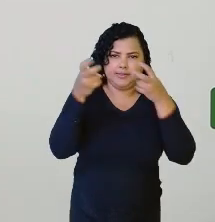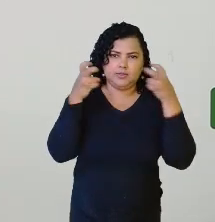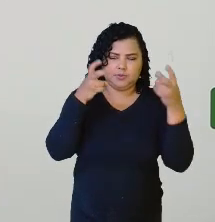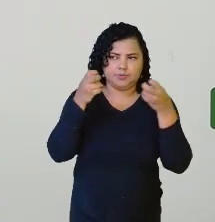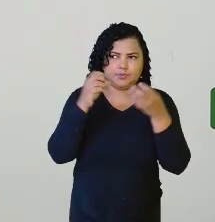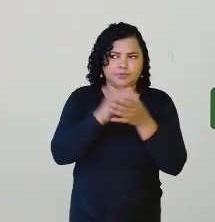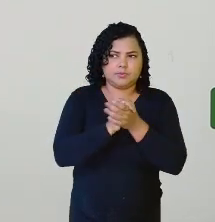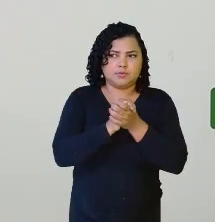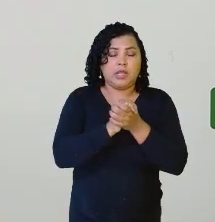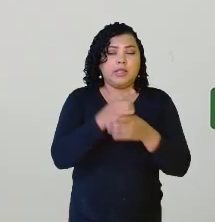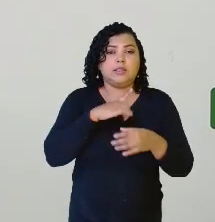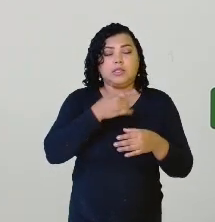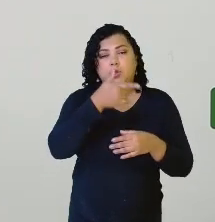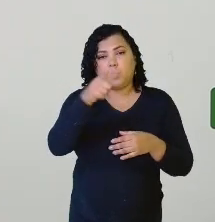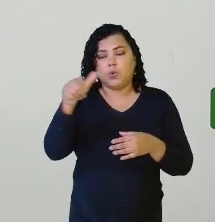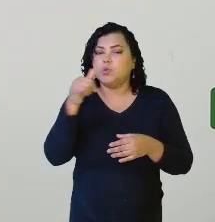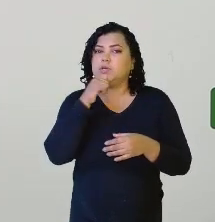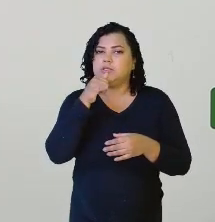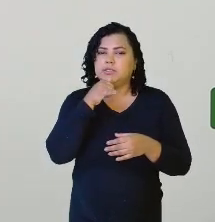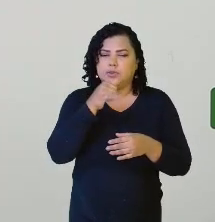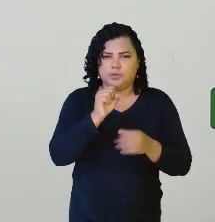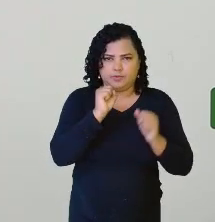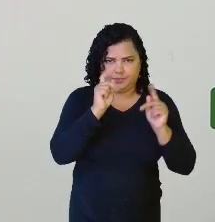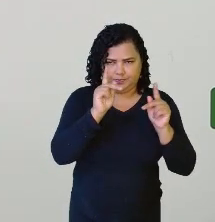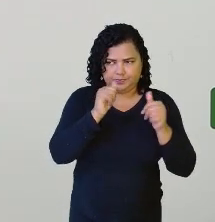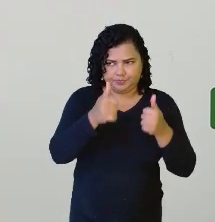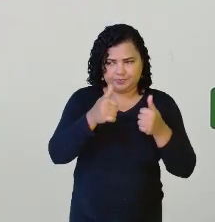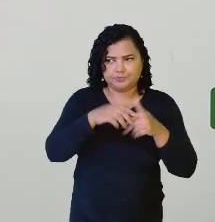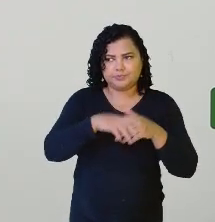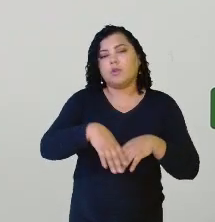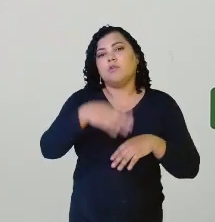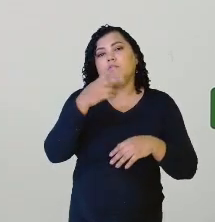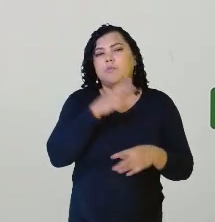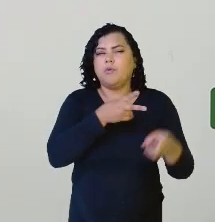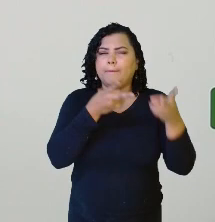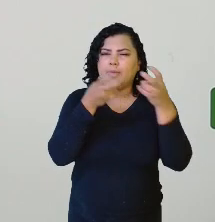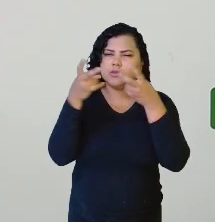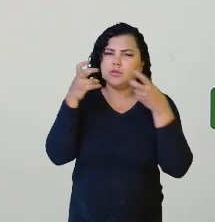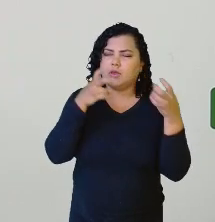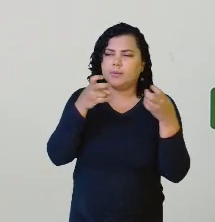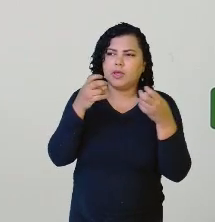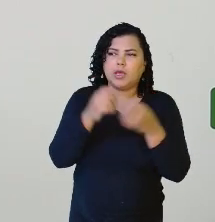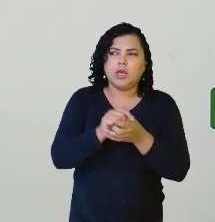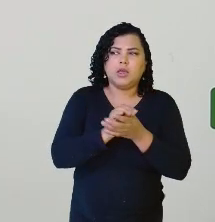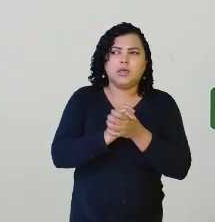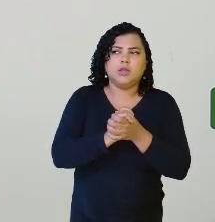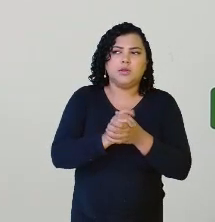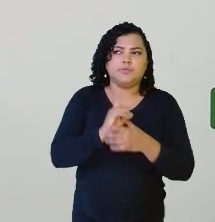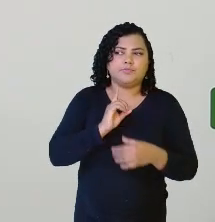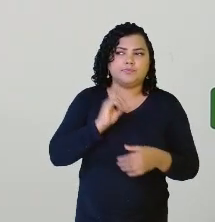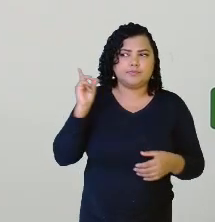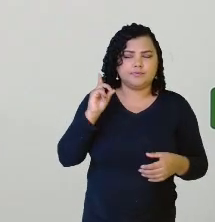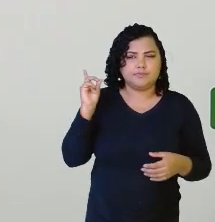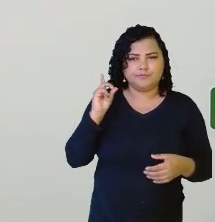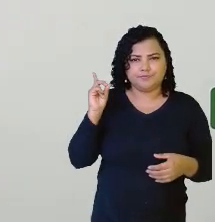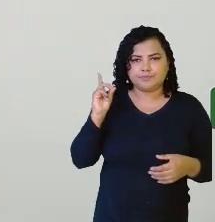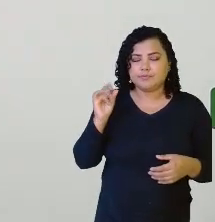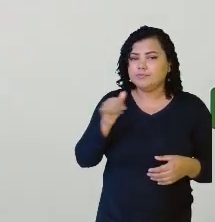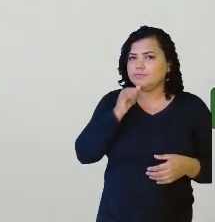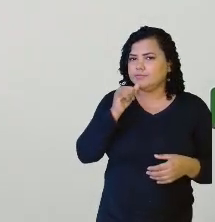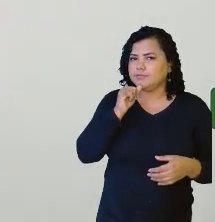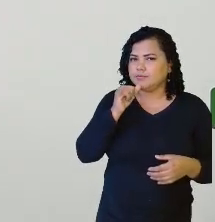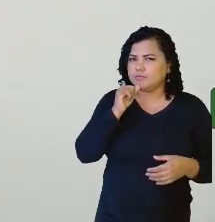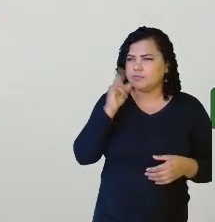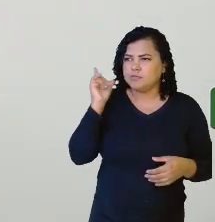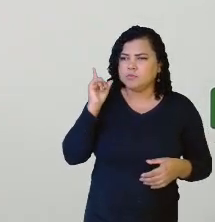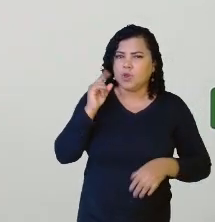trouxe também outros exemplos aqui de intensidades. Então, por exemplo, se